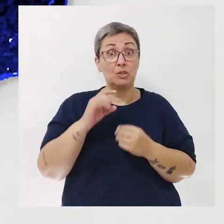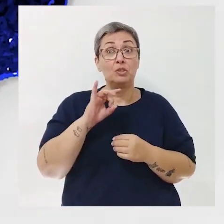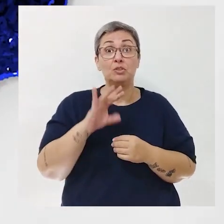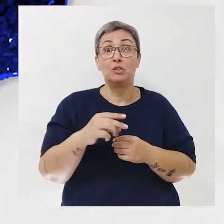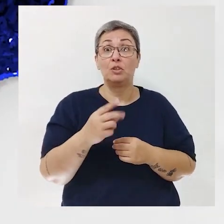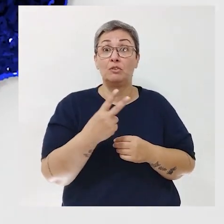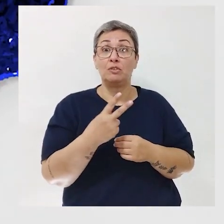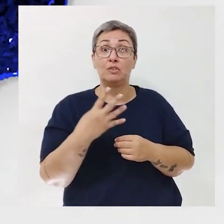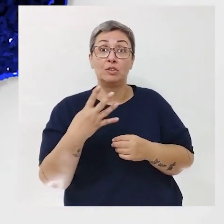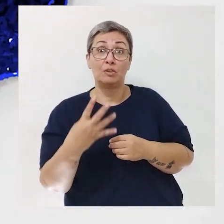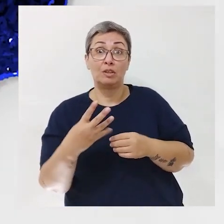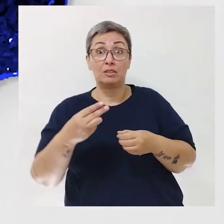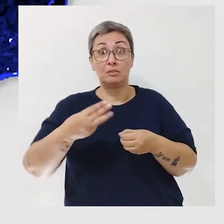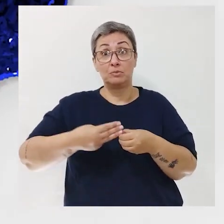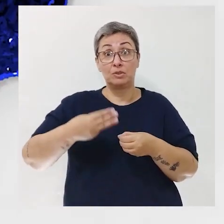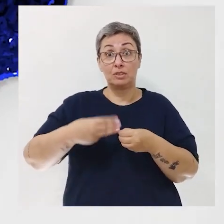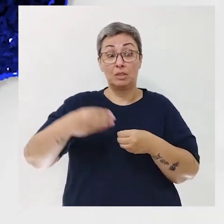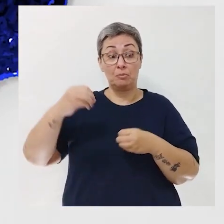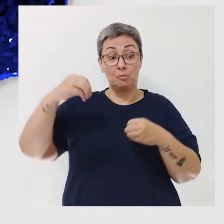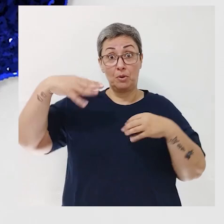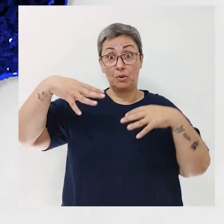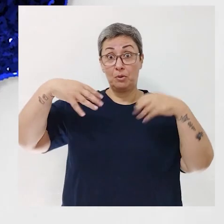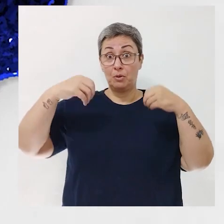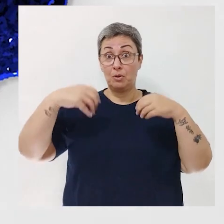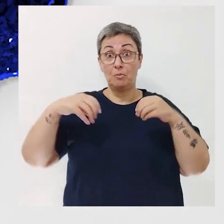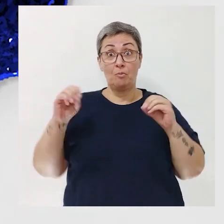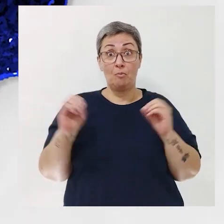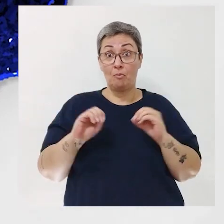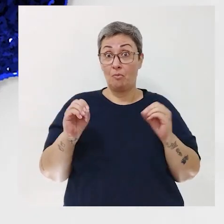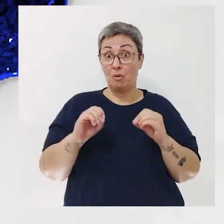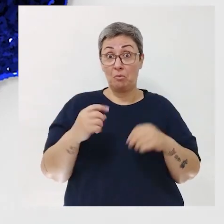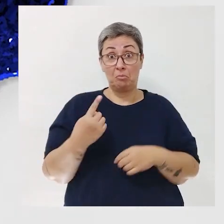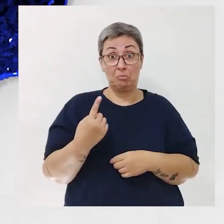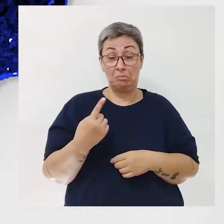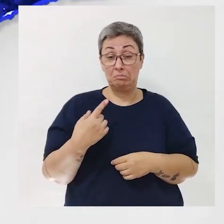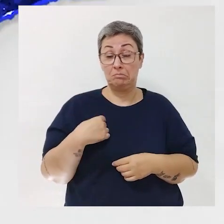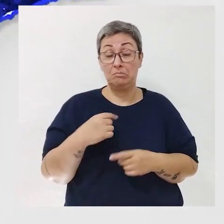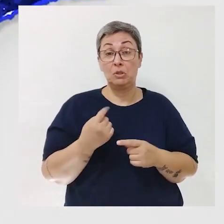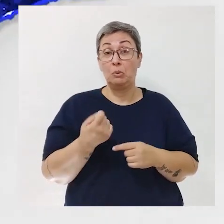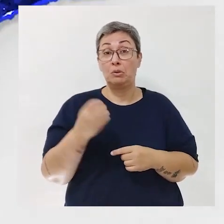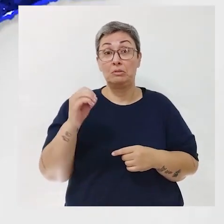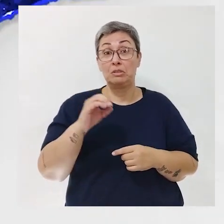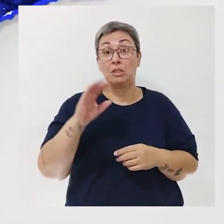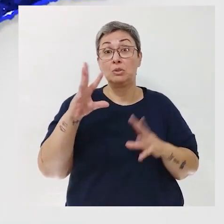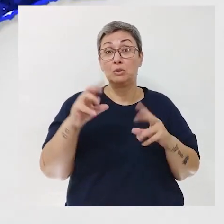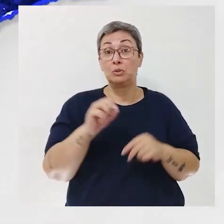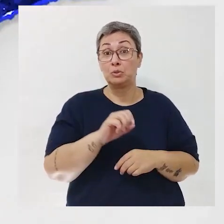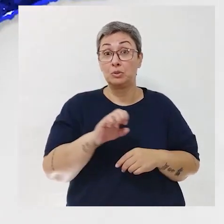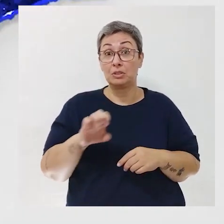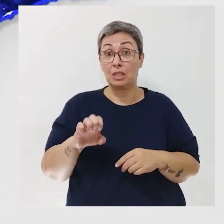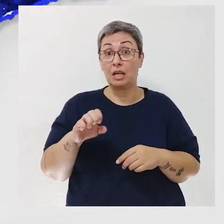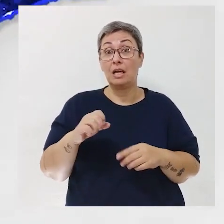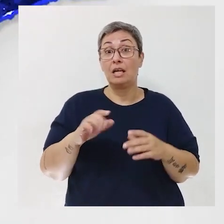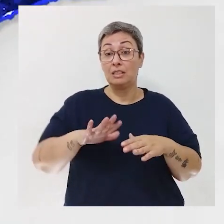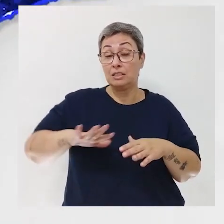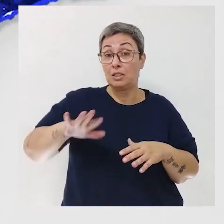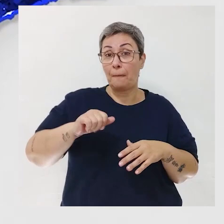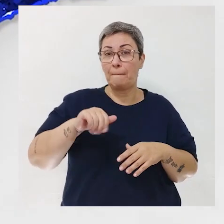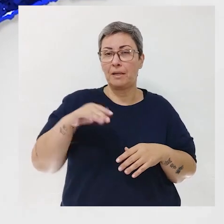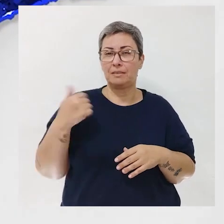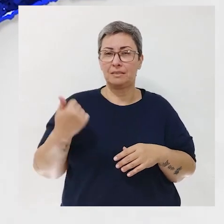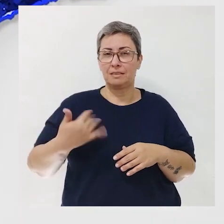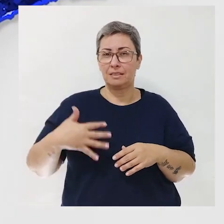só nos 24 municípios que piscaram, nem 1% do total. Todos no sudeste, a região mais rica do